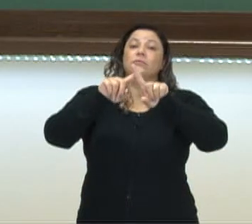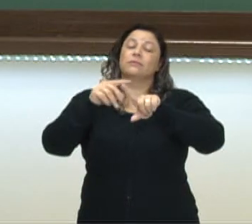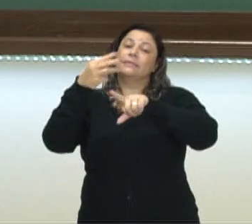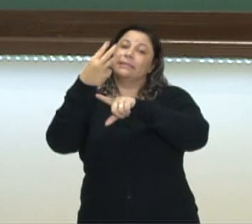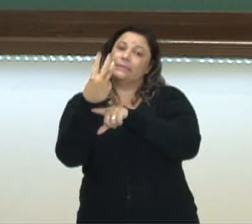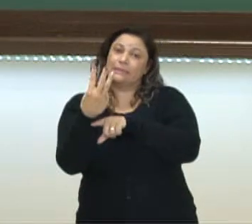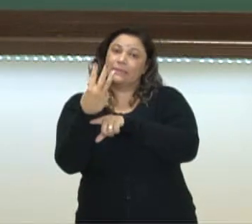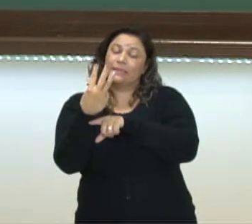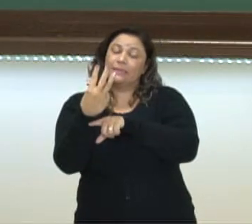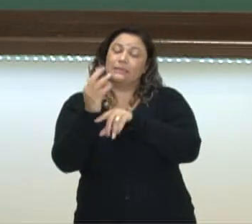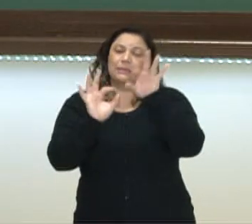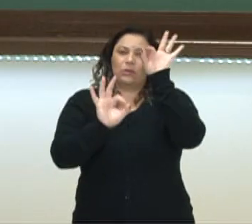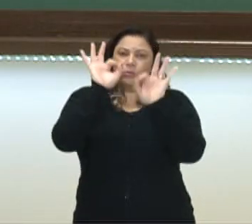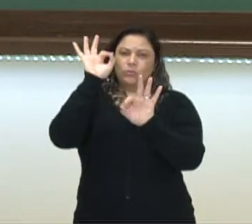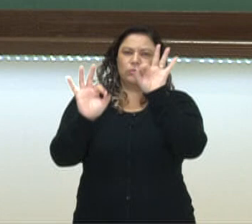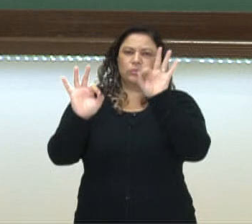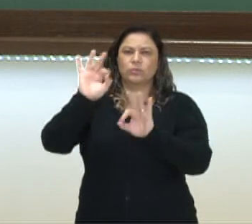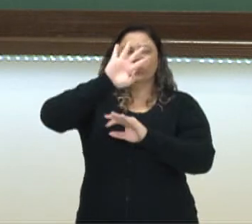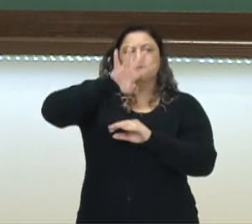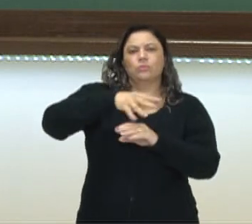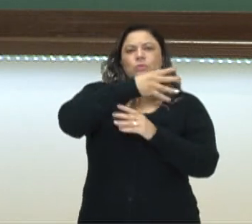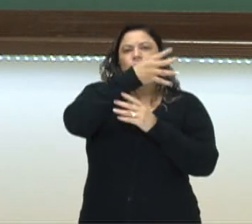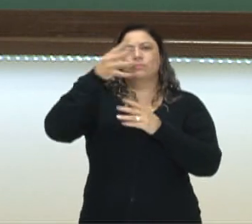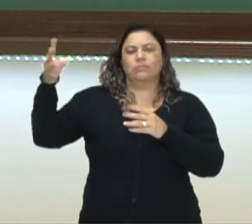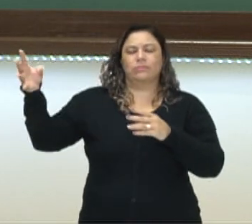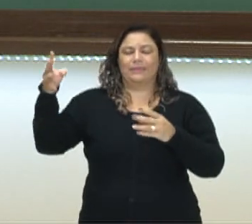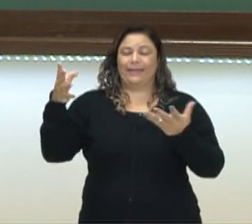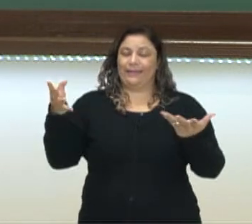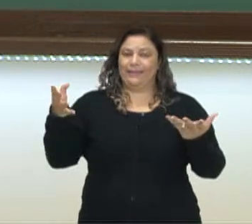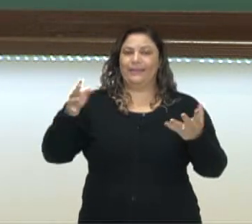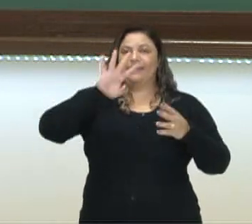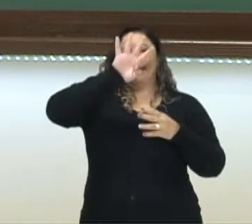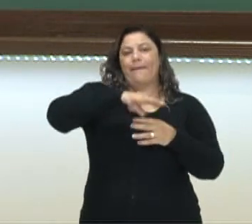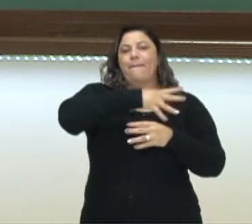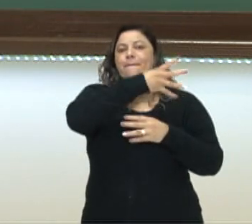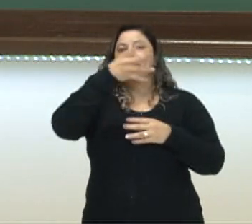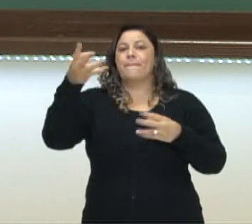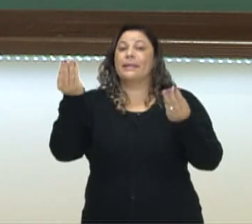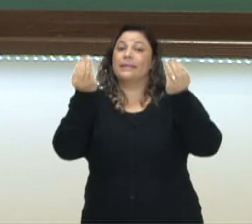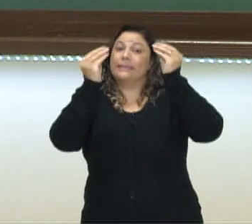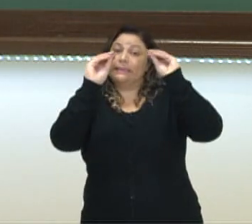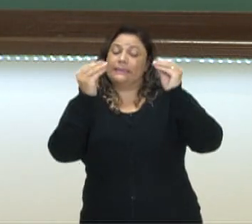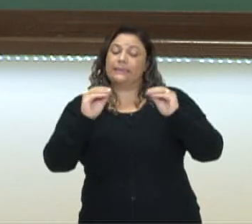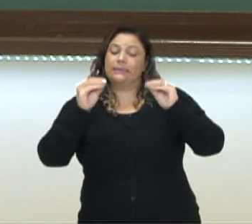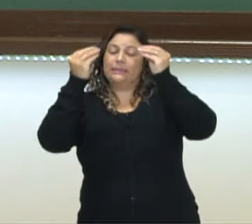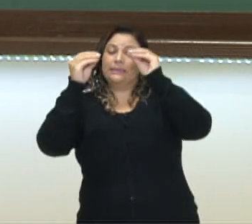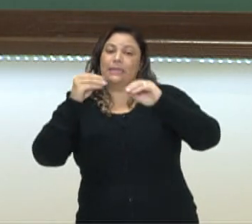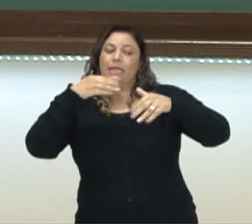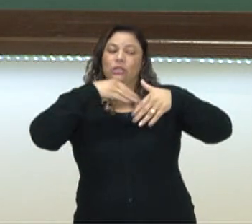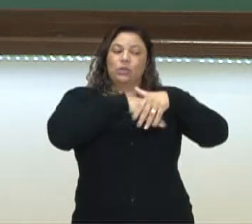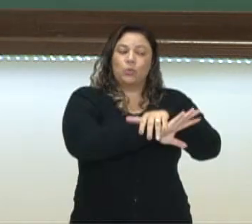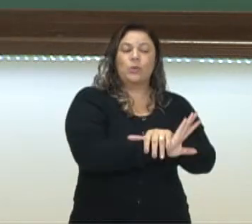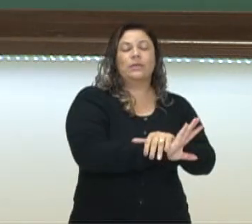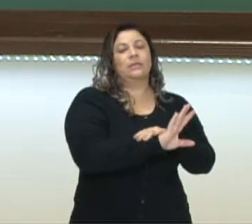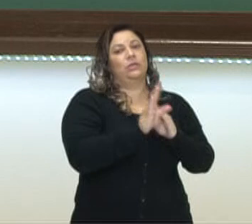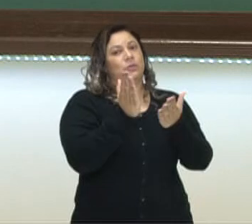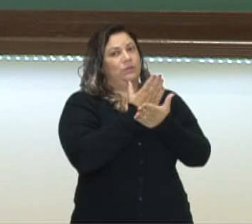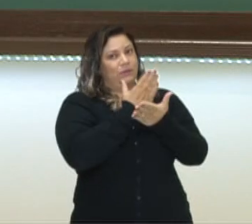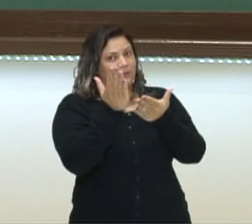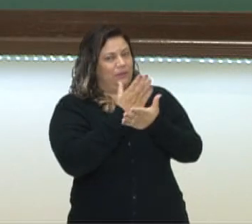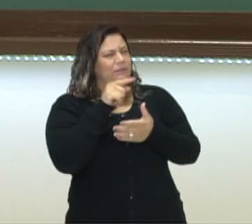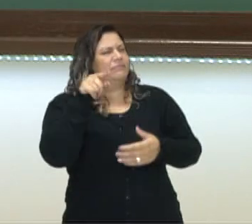Então, a gente vai montar a tabuada nessa tabela pitagórica e deixar ela guardadinha no caderno de vocês, porque vocês vão